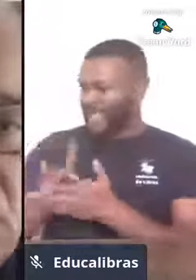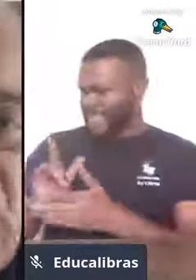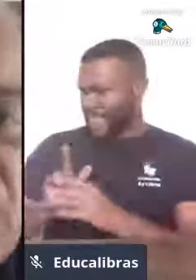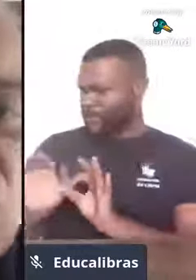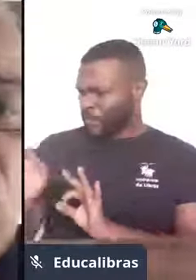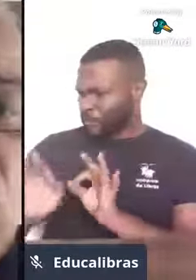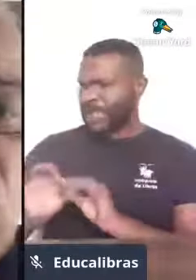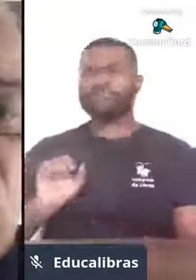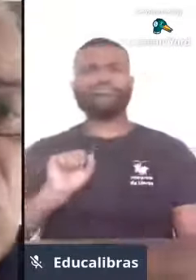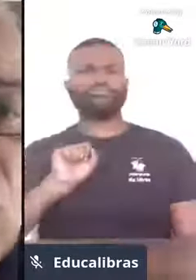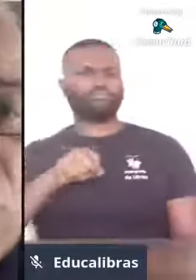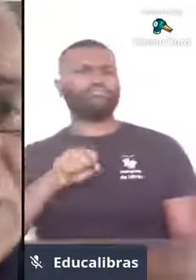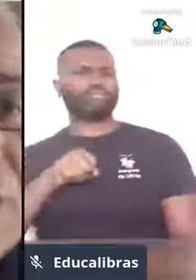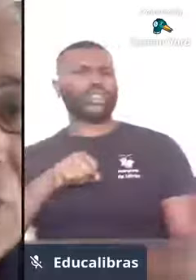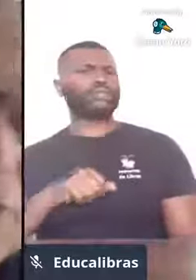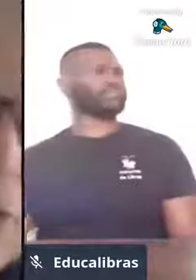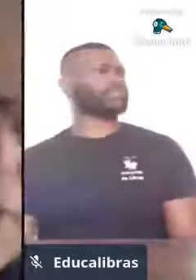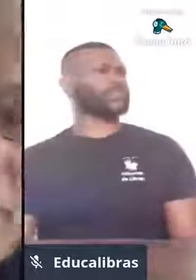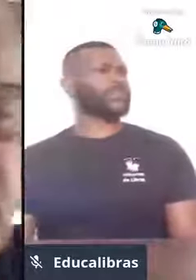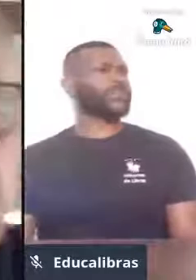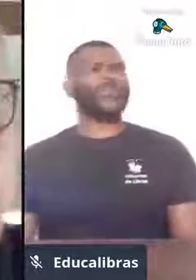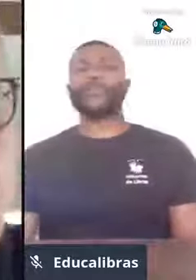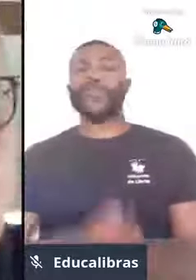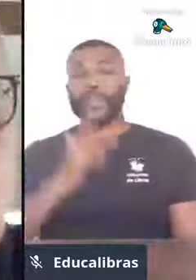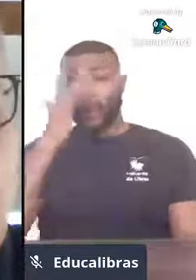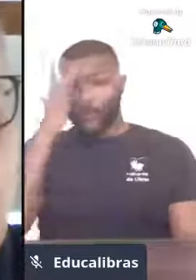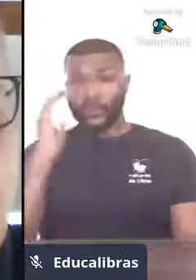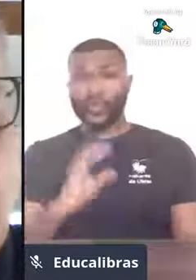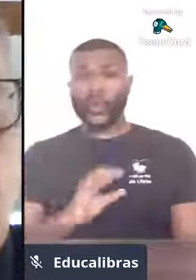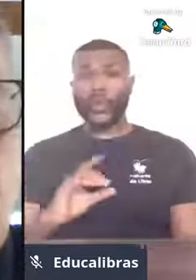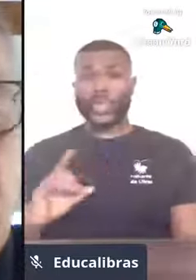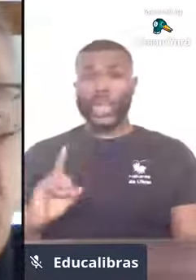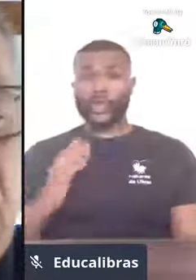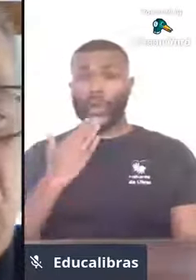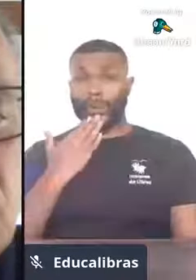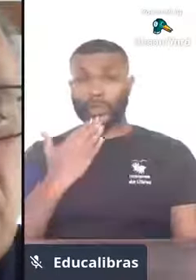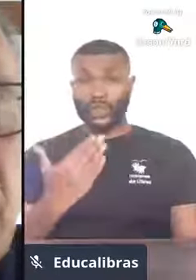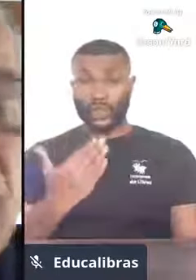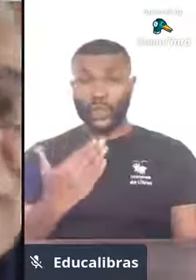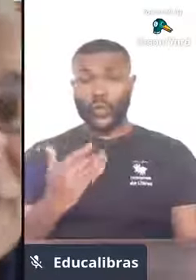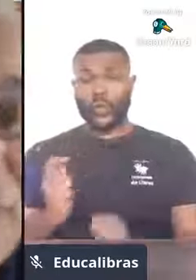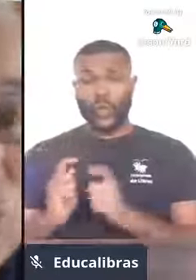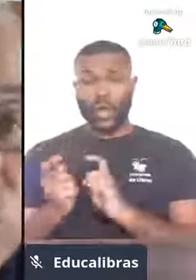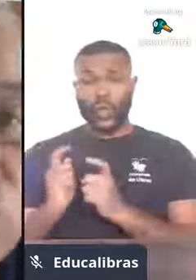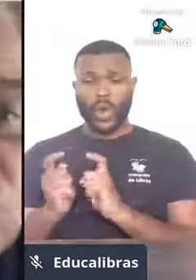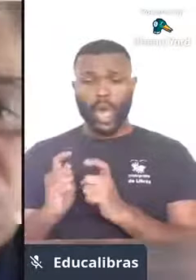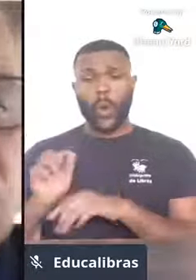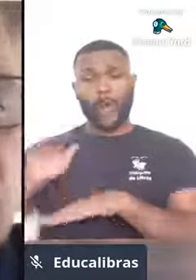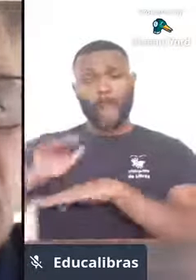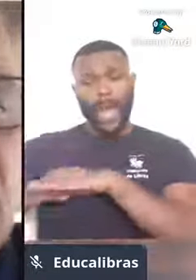Aí o coordenador pediu uma reunião, a Mara foi junto